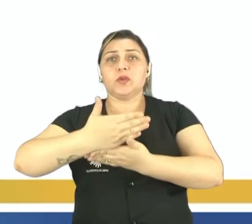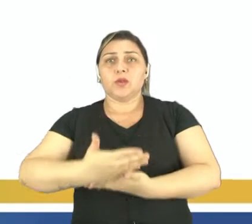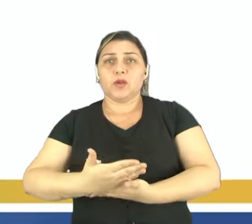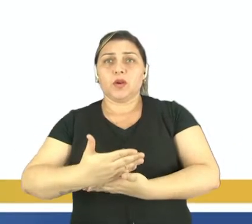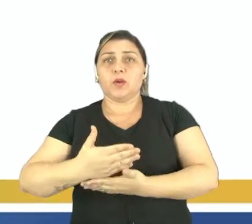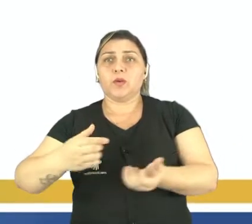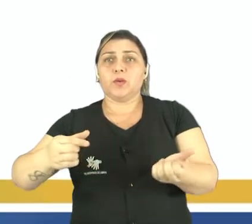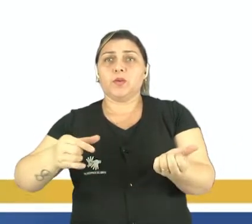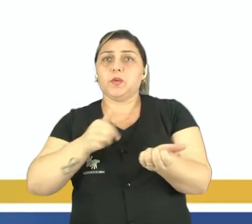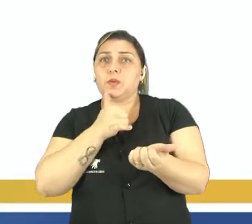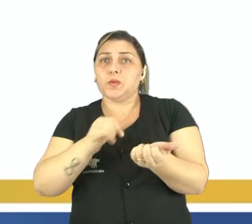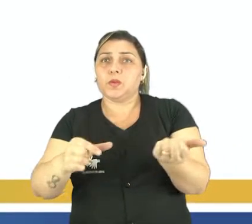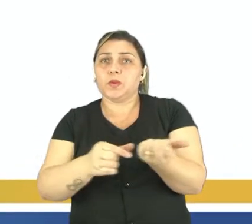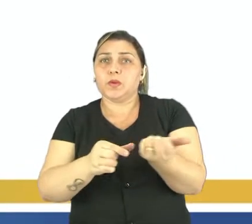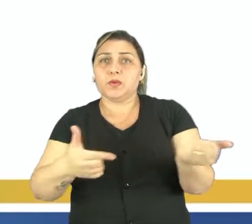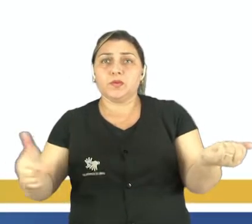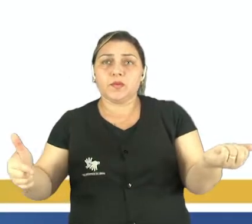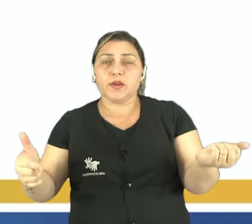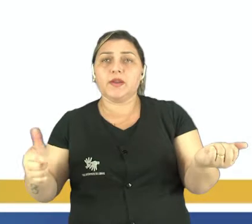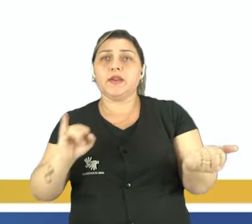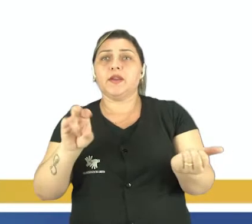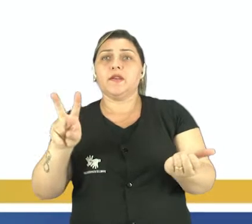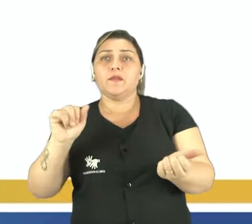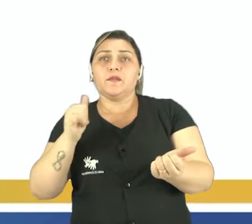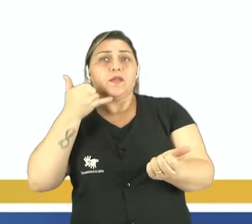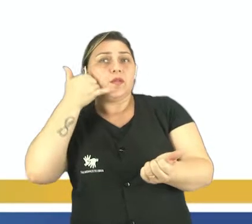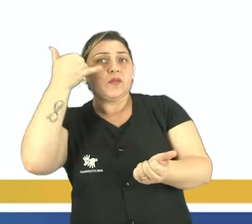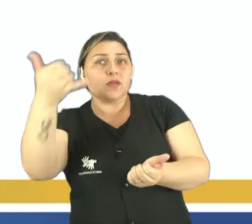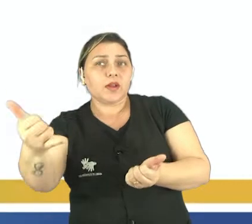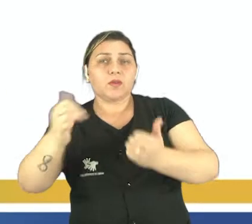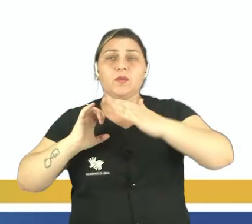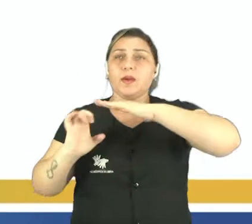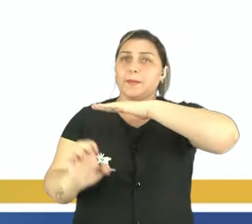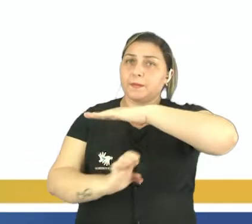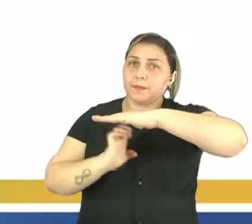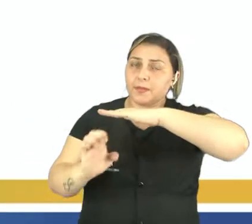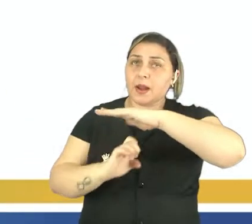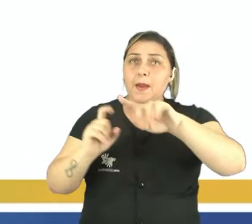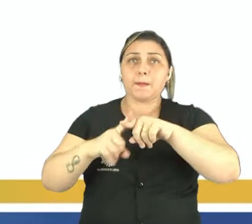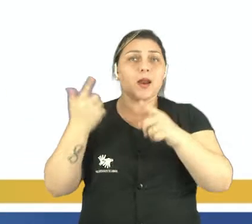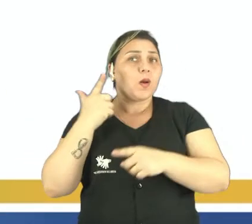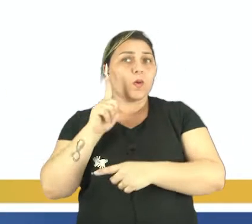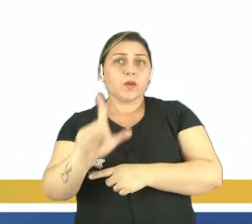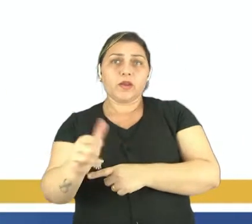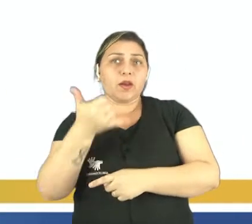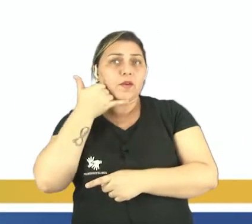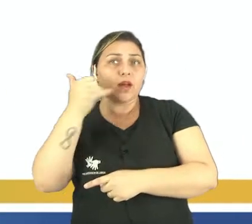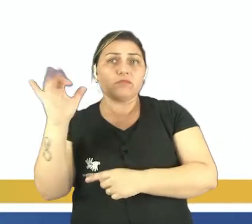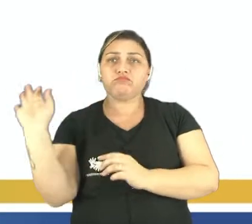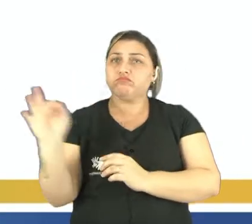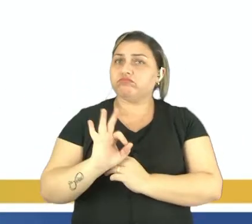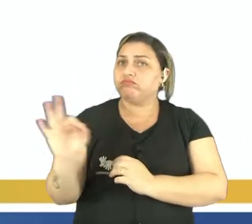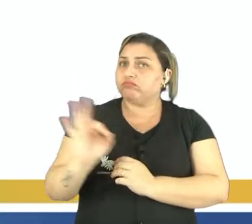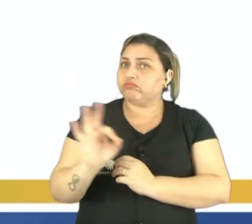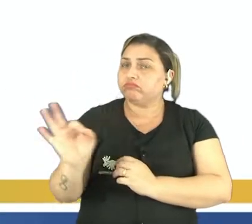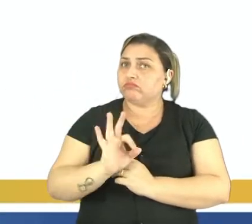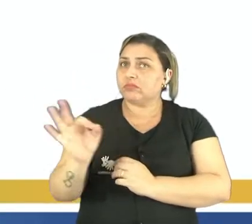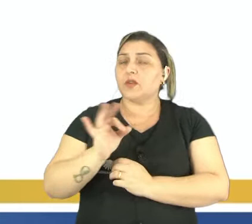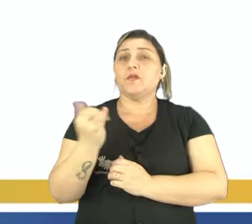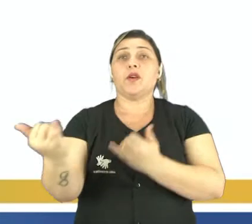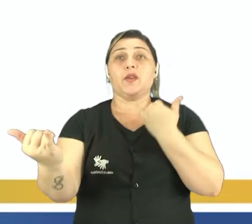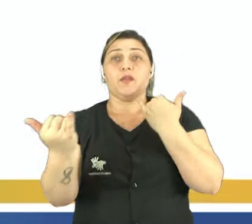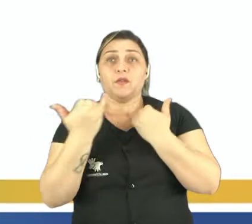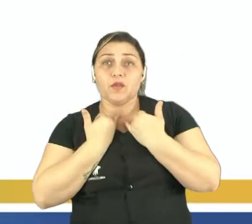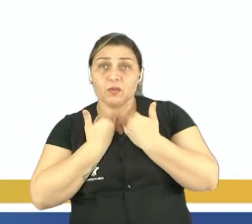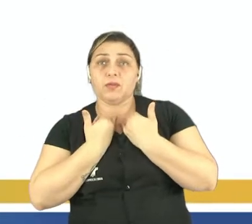sem bateria. Ivan entrou em contato com a empresa por telefone, mas não conseguiu falar com ninguém. Foi